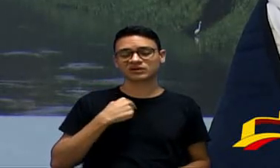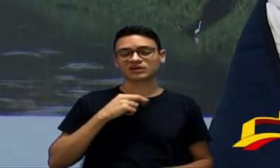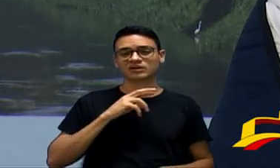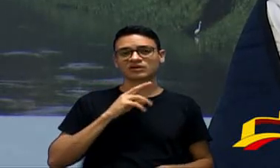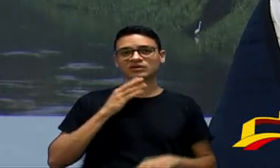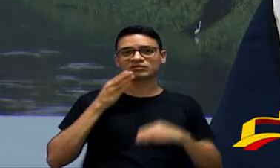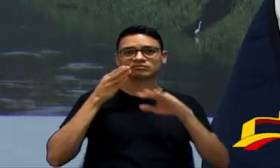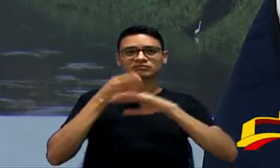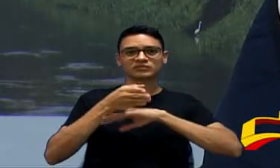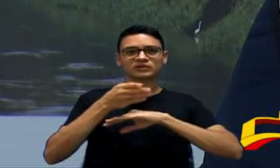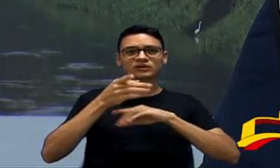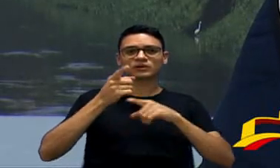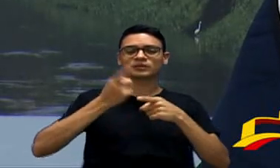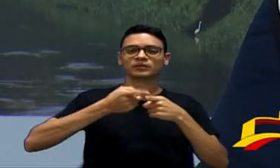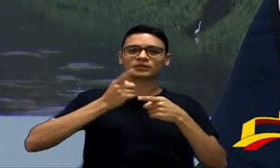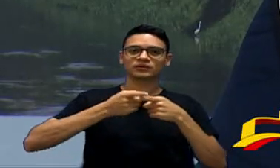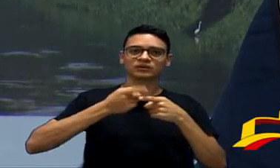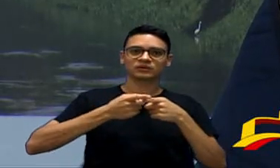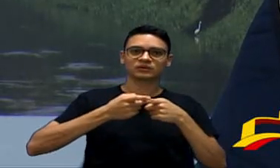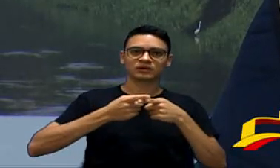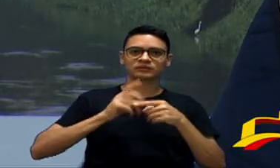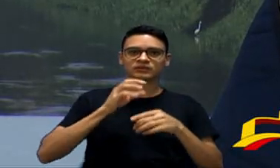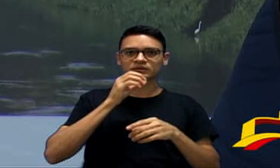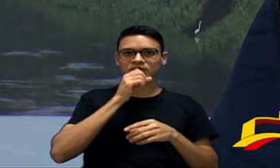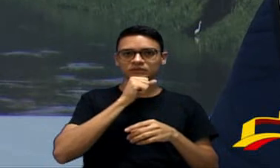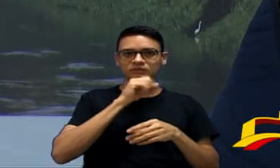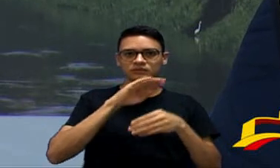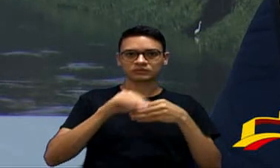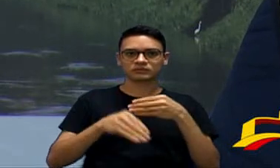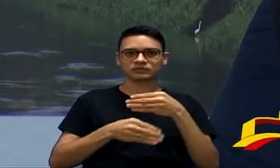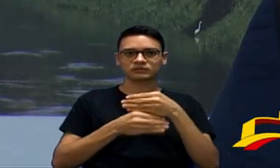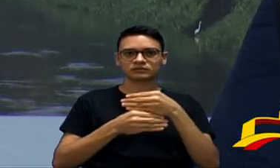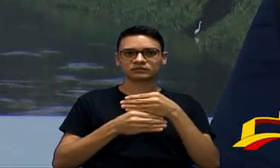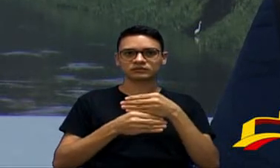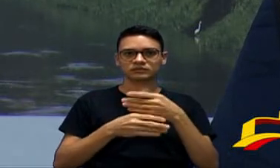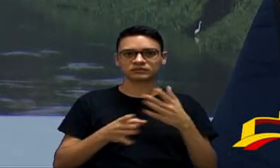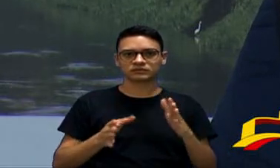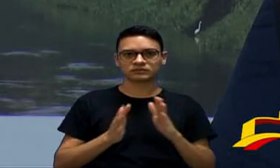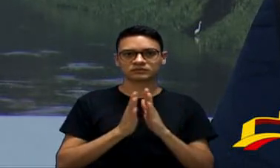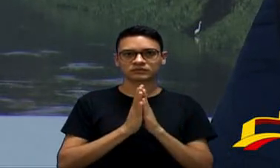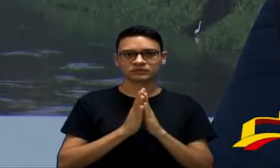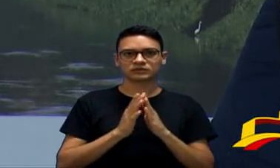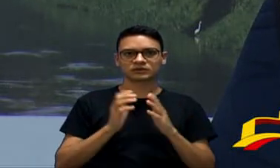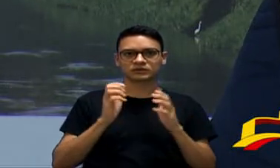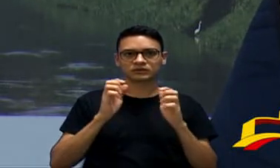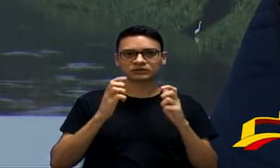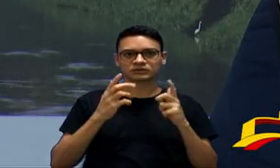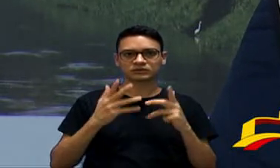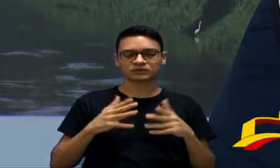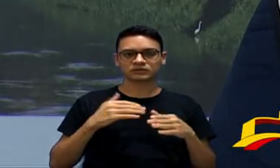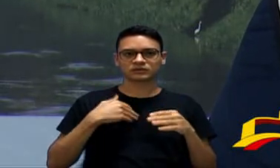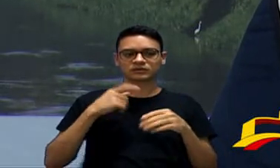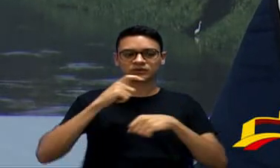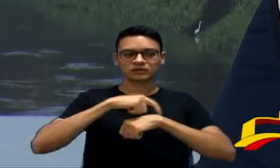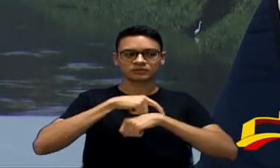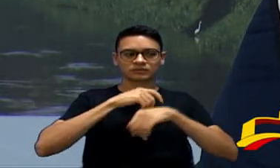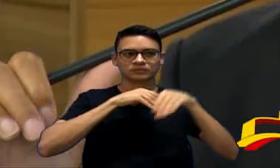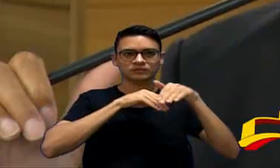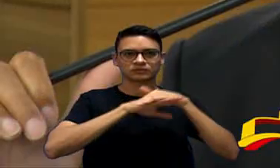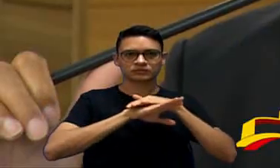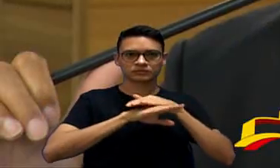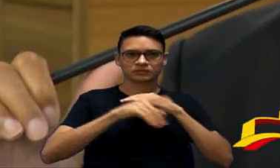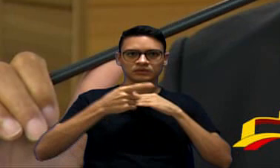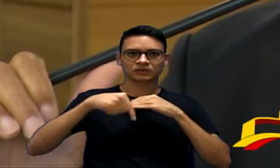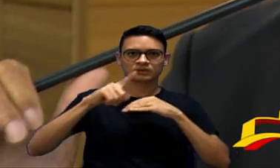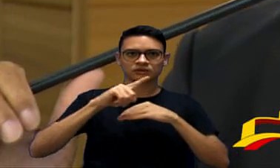Depois eu desconto o tempo, Vossa Excelência, só até para colaborar. Por favor, para colaborar um pouquinho. Meu tempo só um minutinho, presidente. O ano passado nós